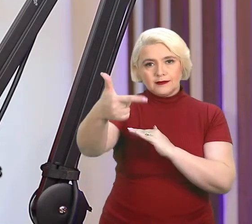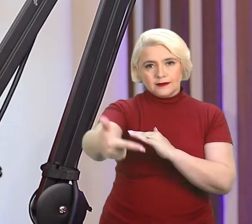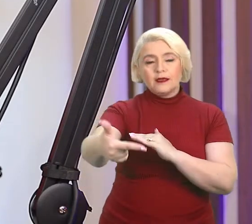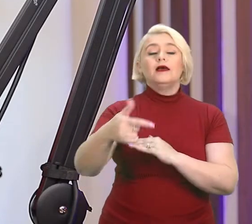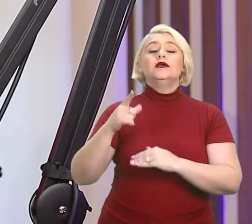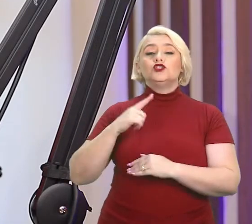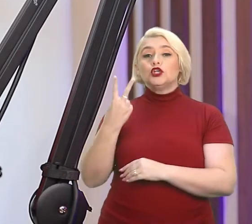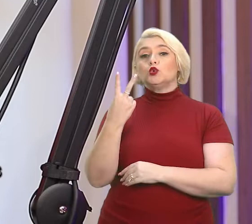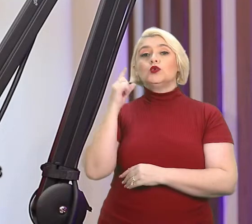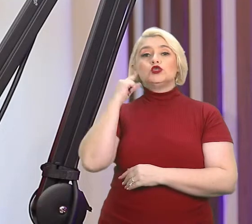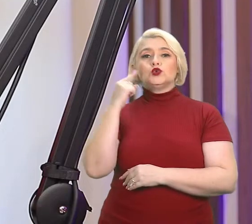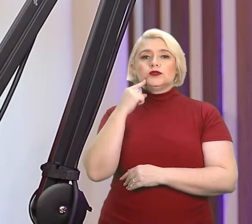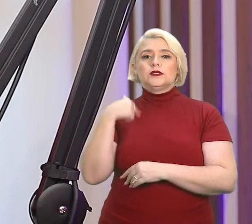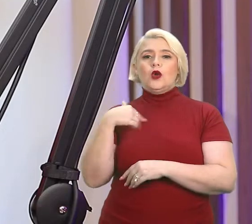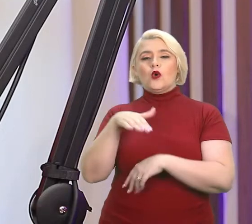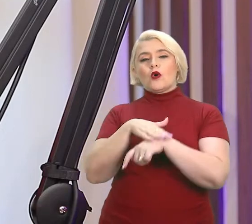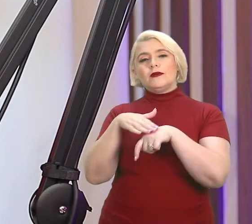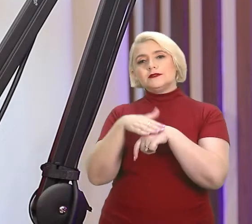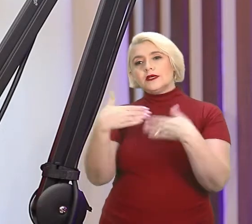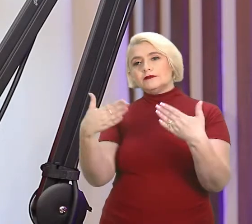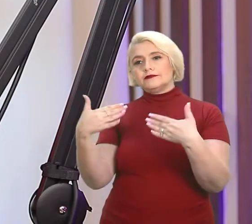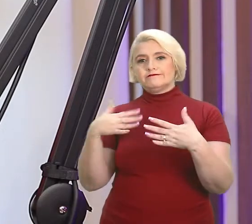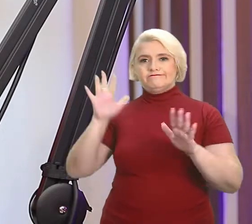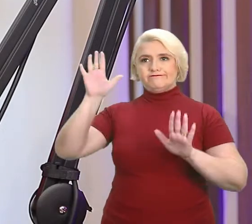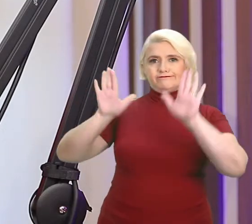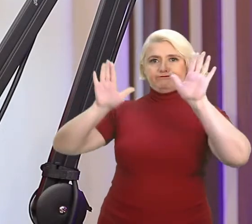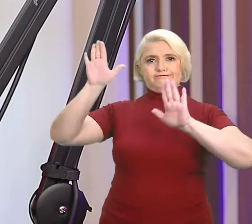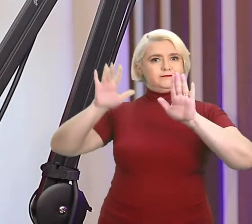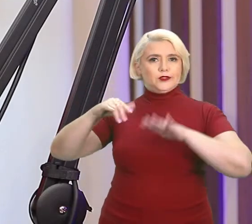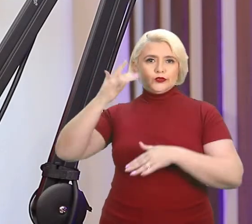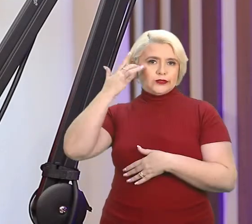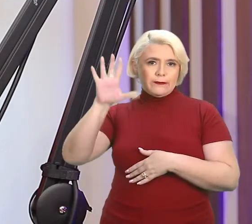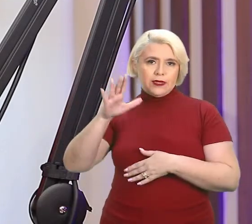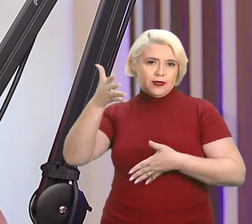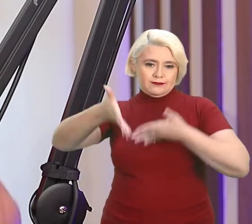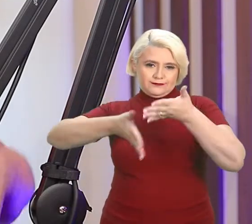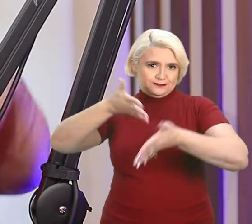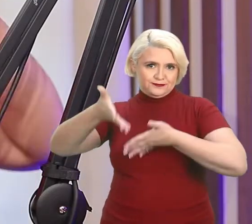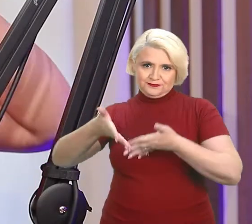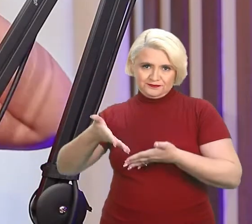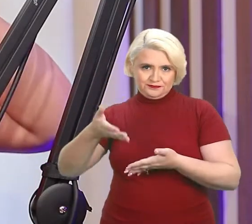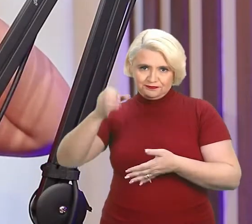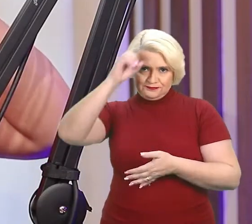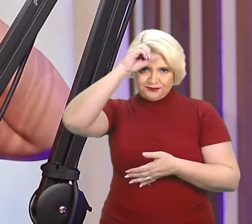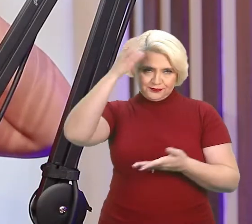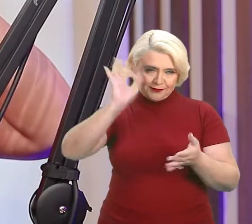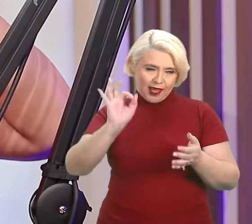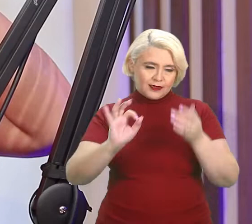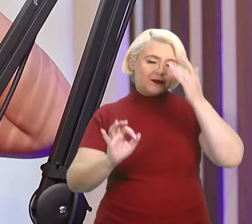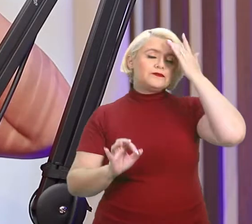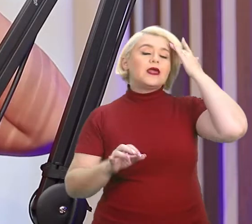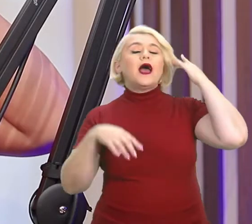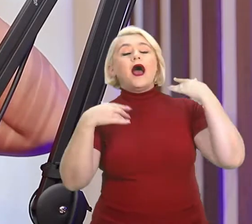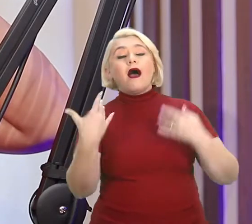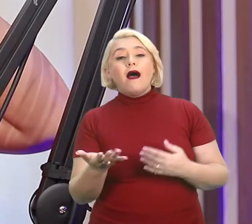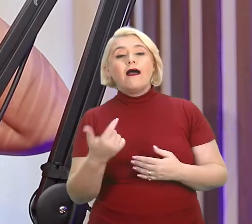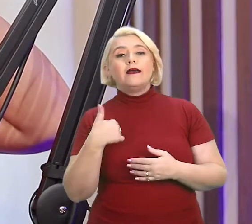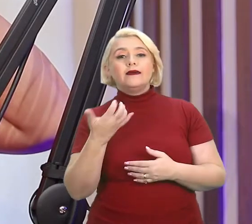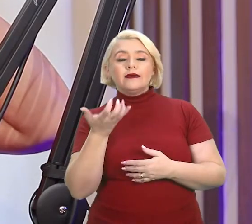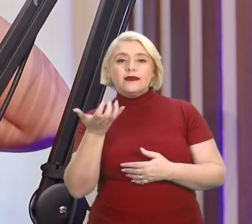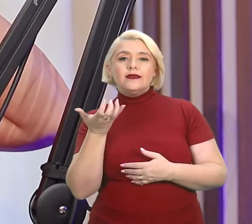elas em mímica, né? Não sabia língua de sinais. E aí... queria convidar para a